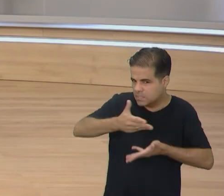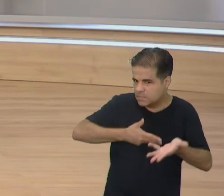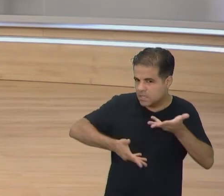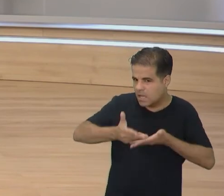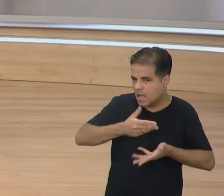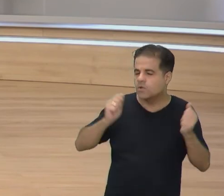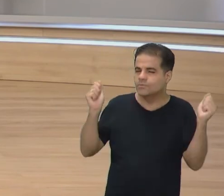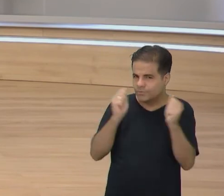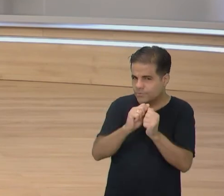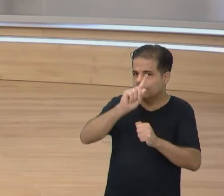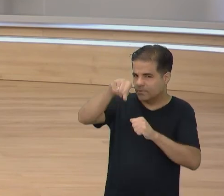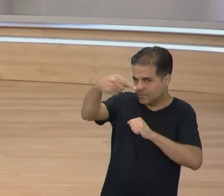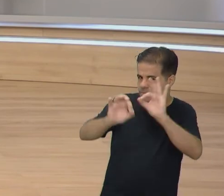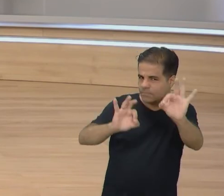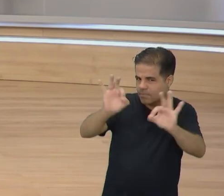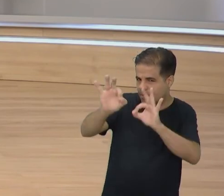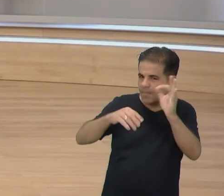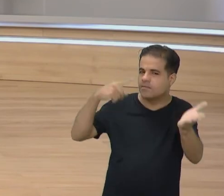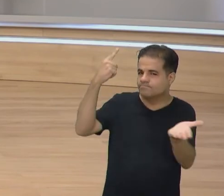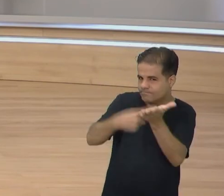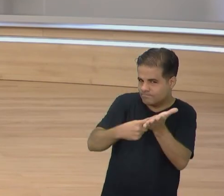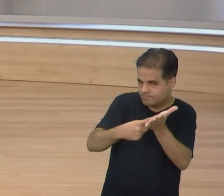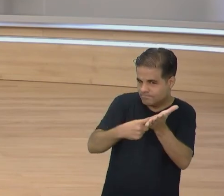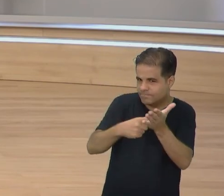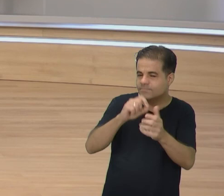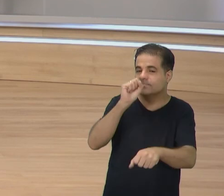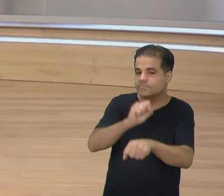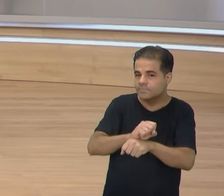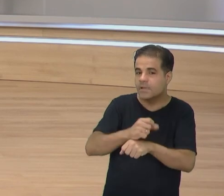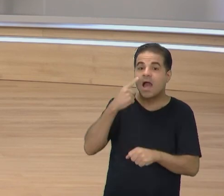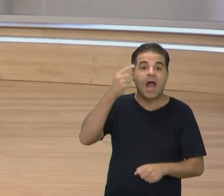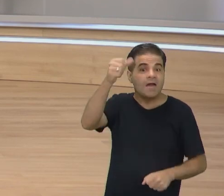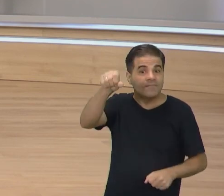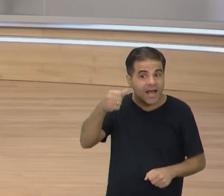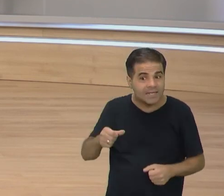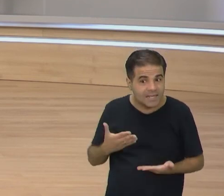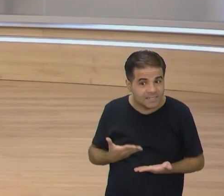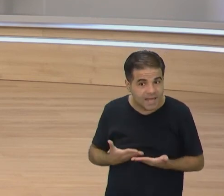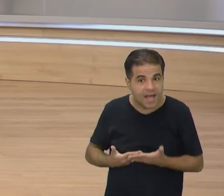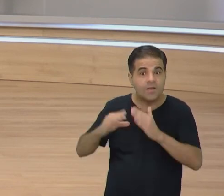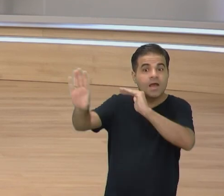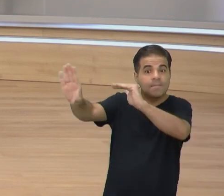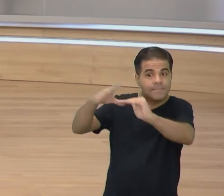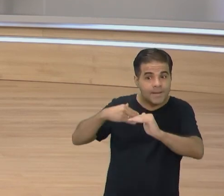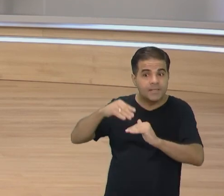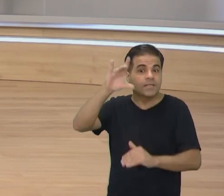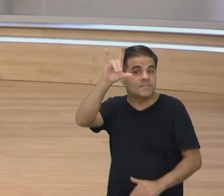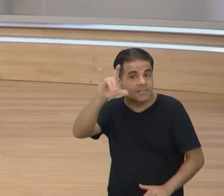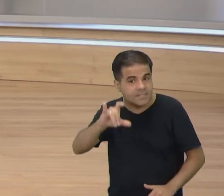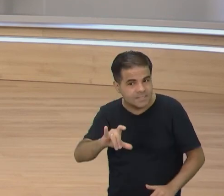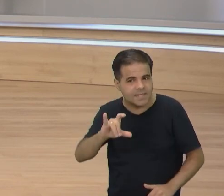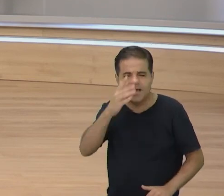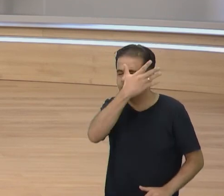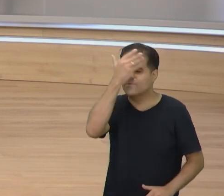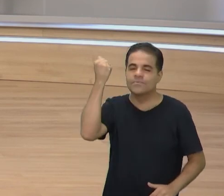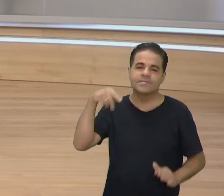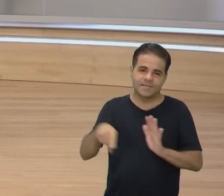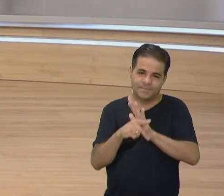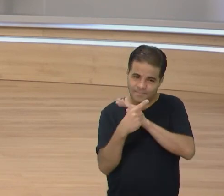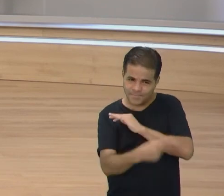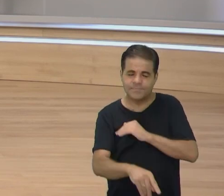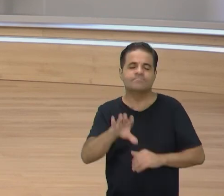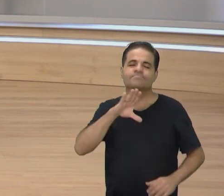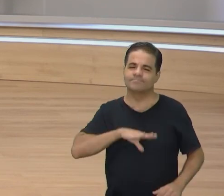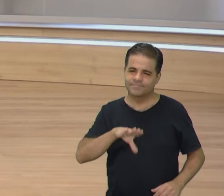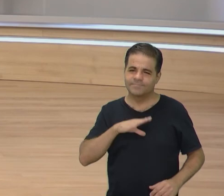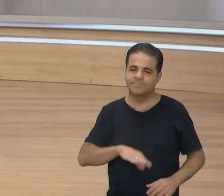ao vivo com vocês. Olha lá, tá lançado o desafio. Aguardem, avaliem a nossa aula e manda lá pro nosso Instagram. Língua Portuguesa,